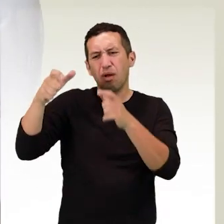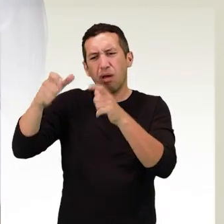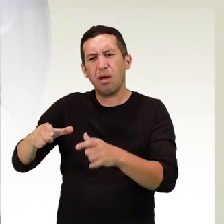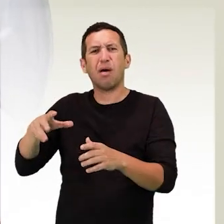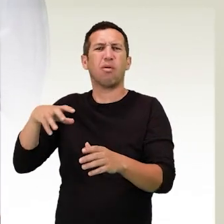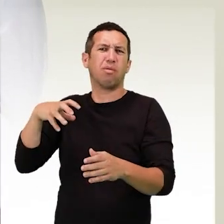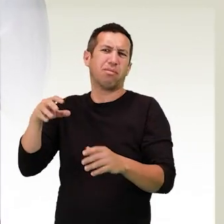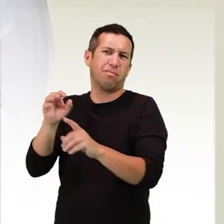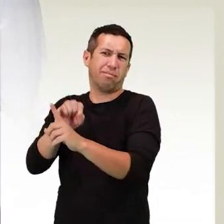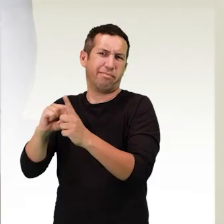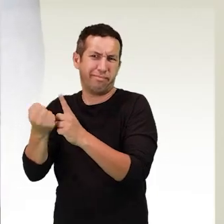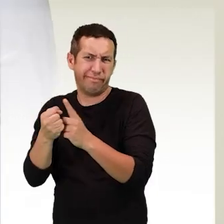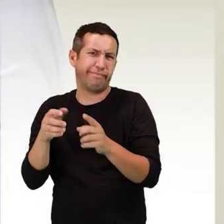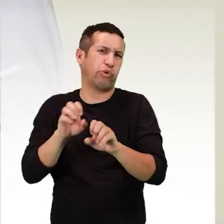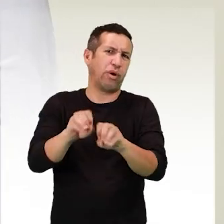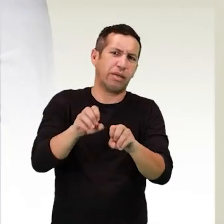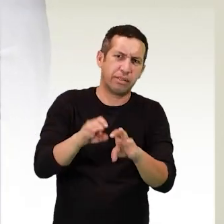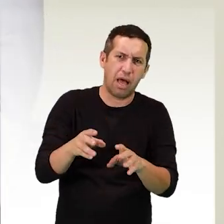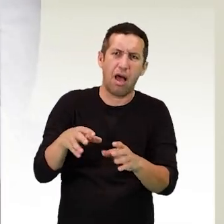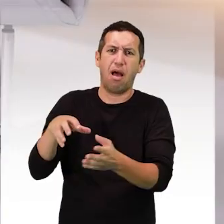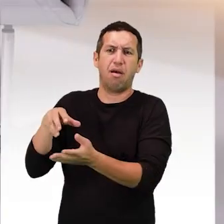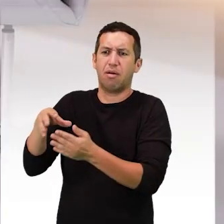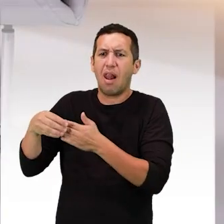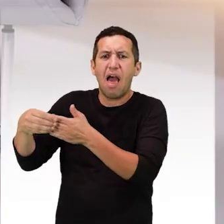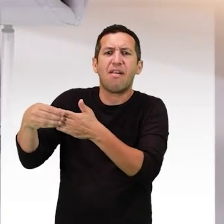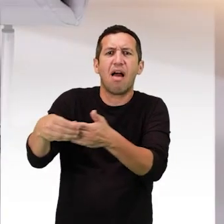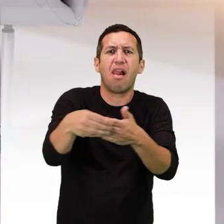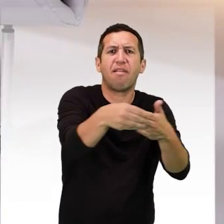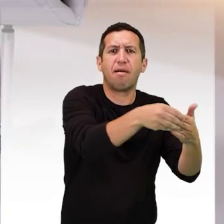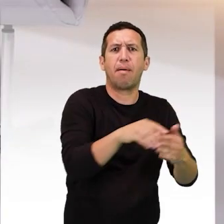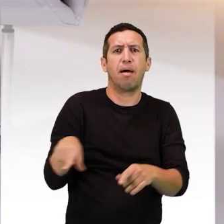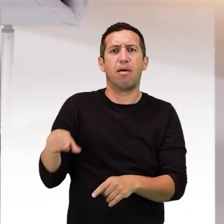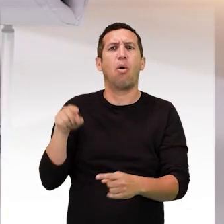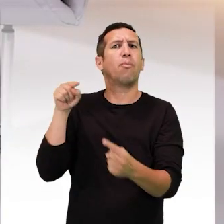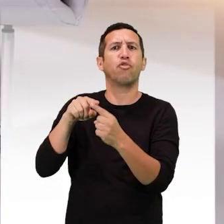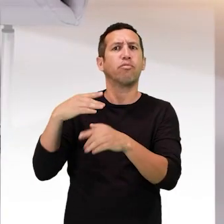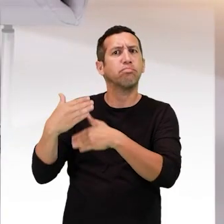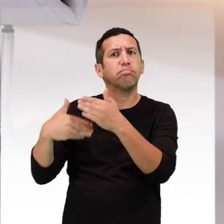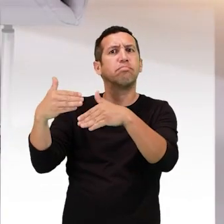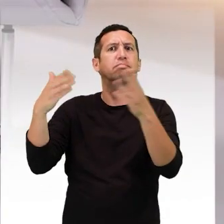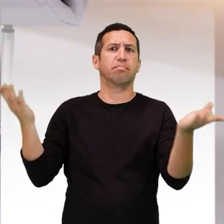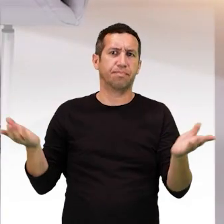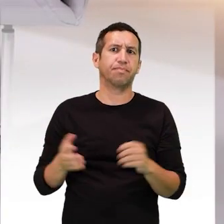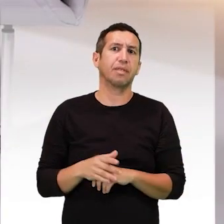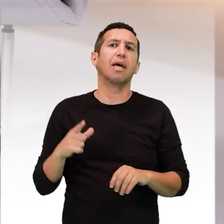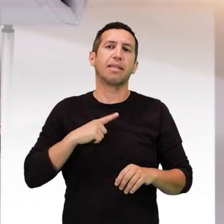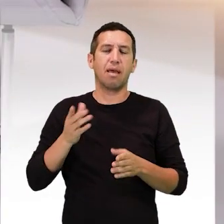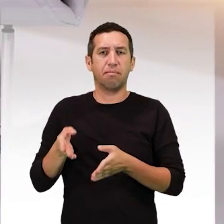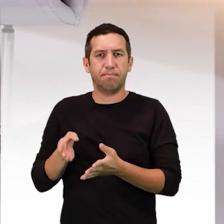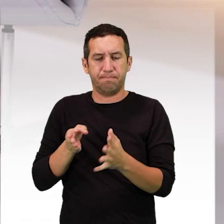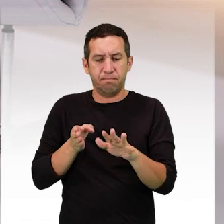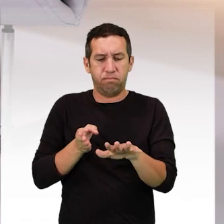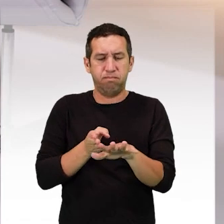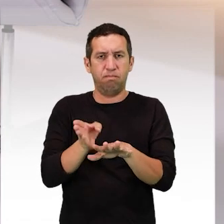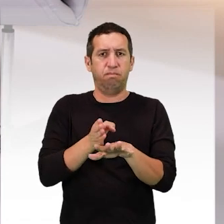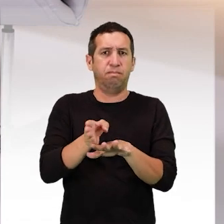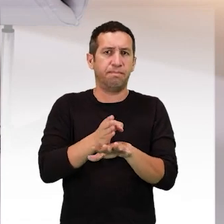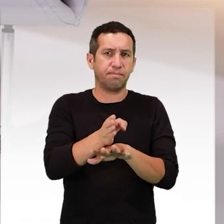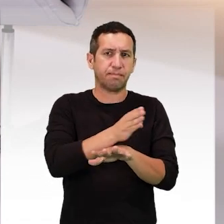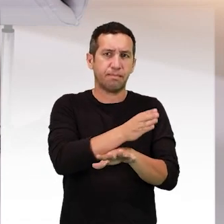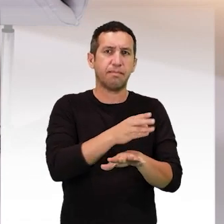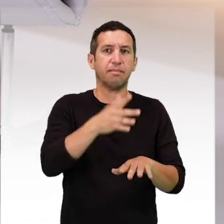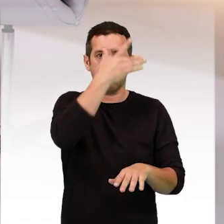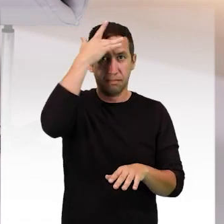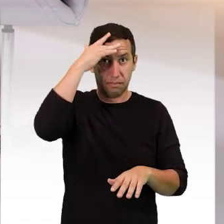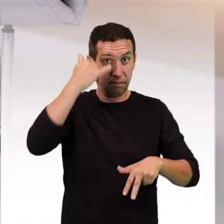encaminhada para o serviço de proteção, saúde, assistência social, educação, geração de emprego e renda, etc. e tal. Mas existem vários caminhos que